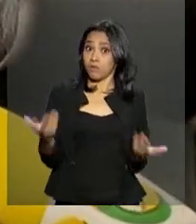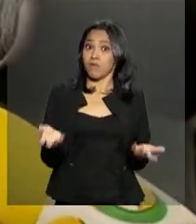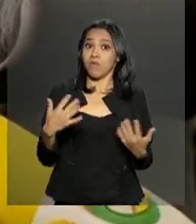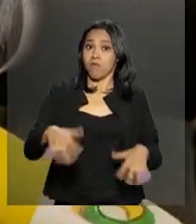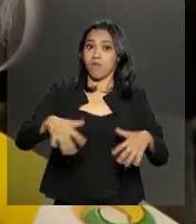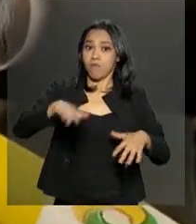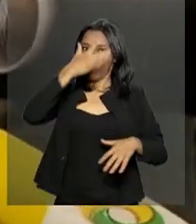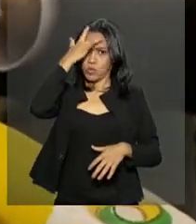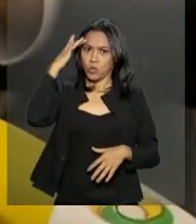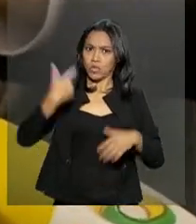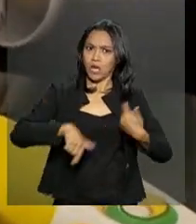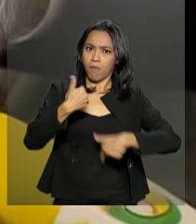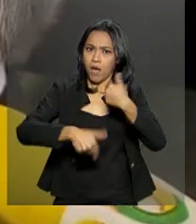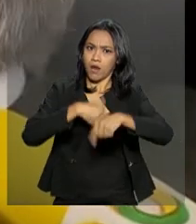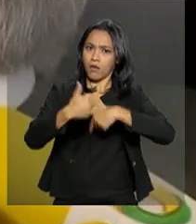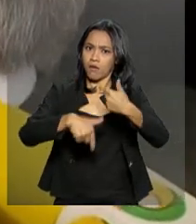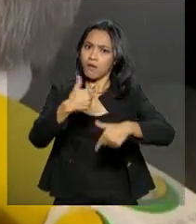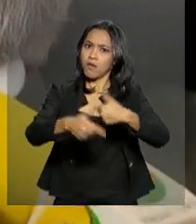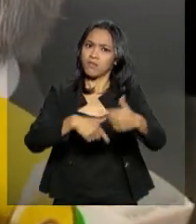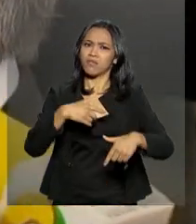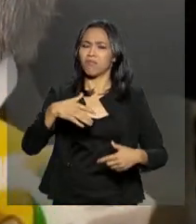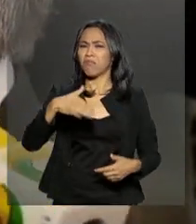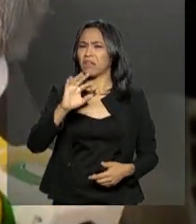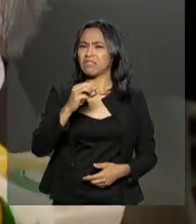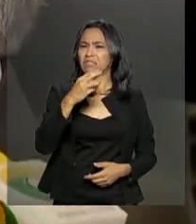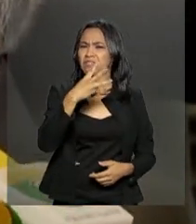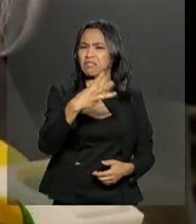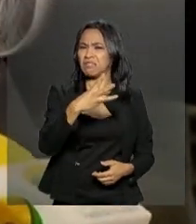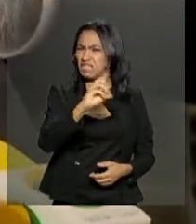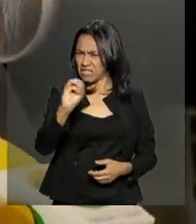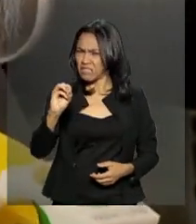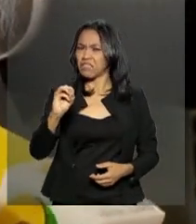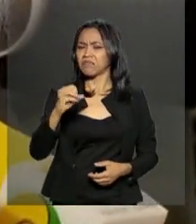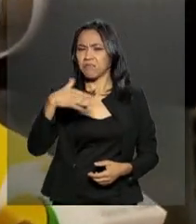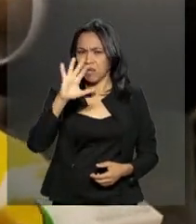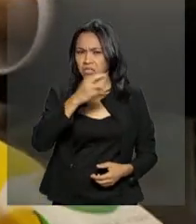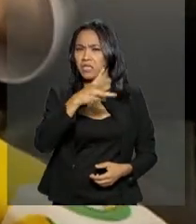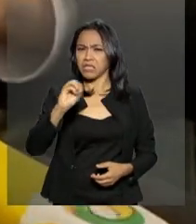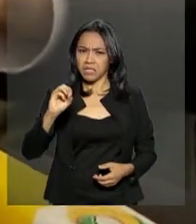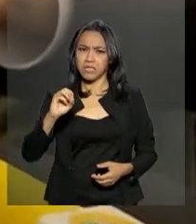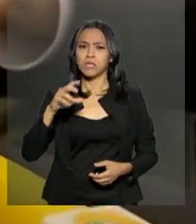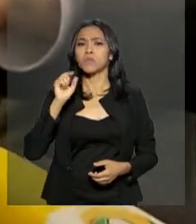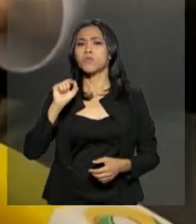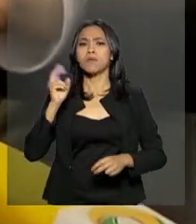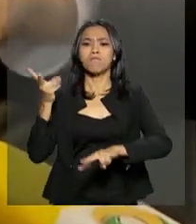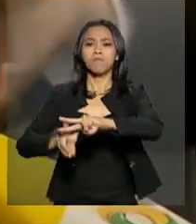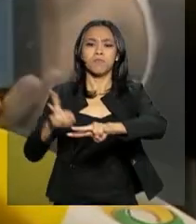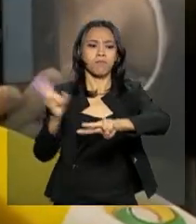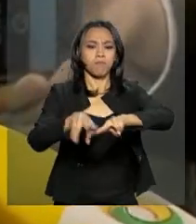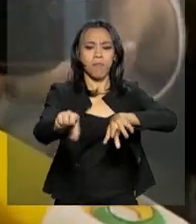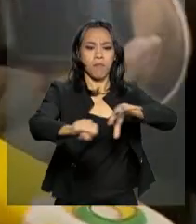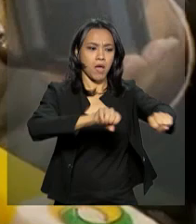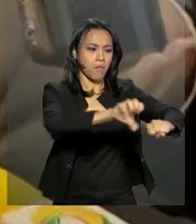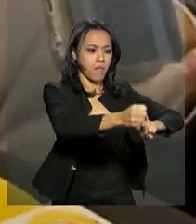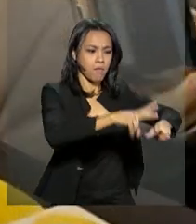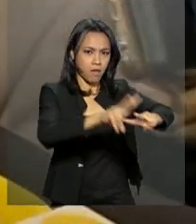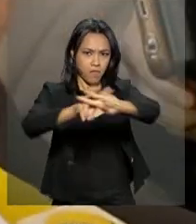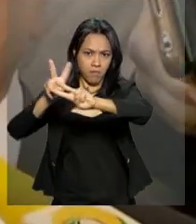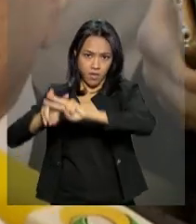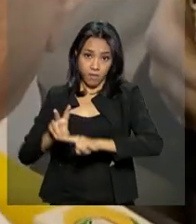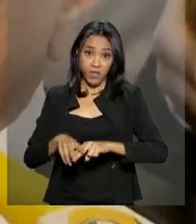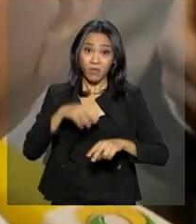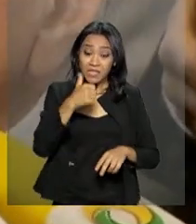estão trabalhando nessa atividade não tinham mais de 300 e poucas prisões não é portanto num universo de